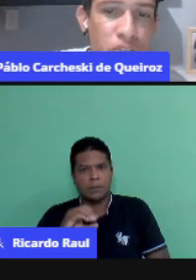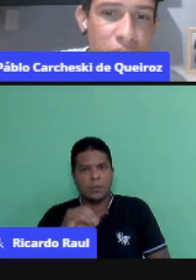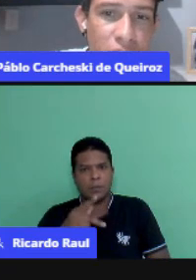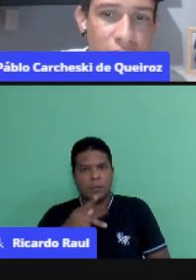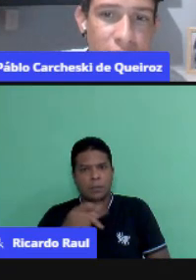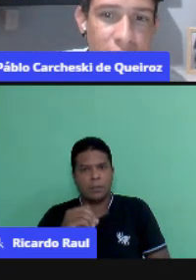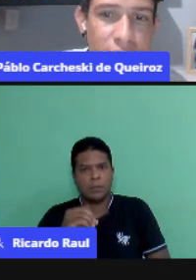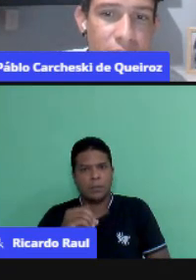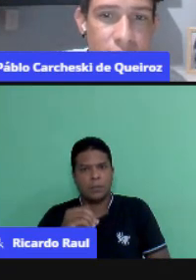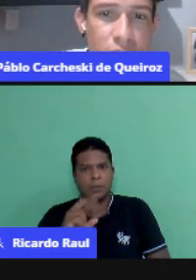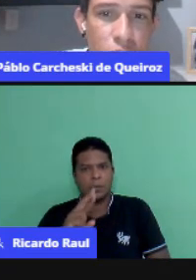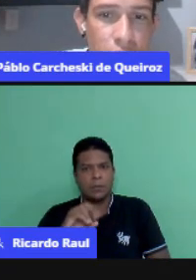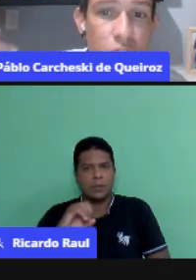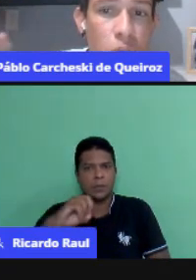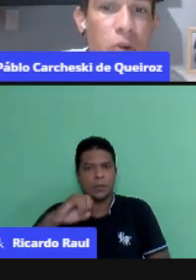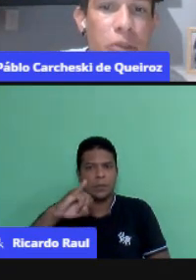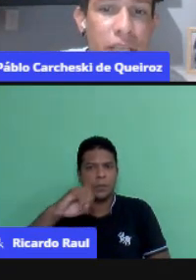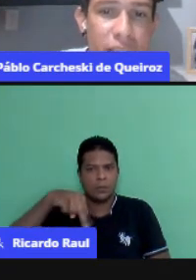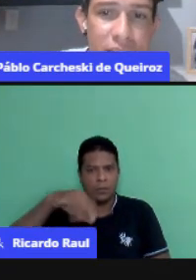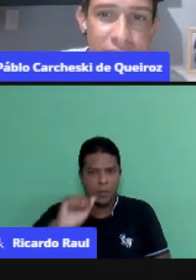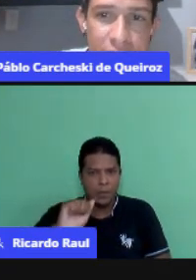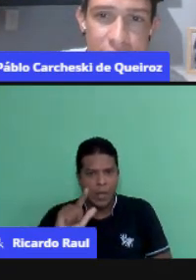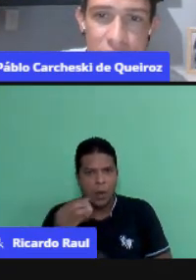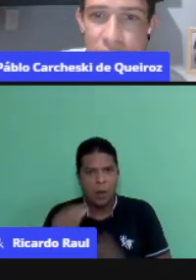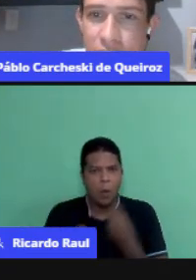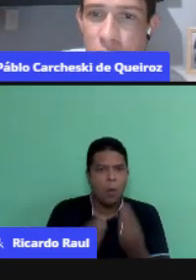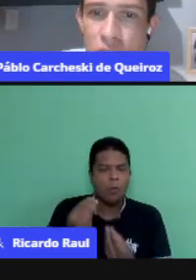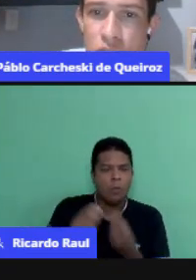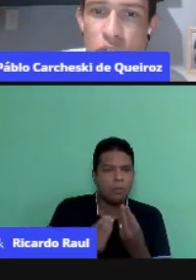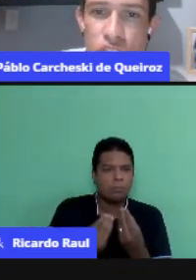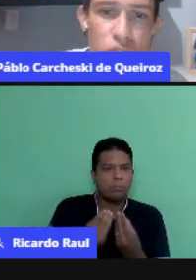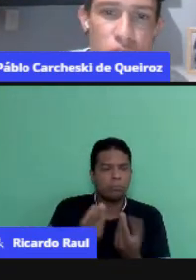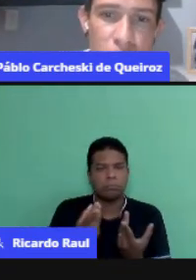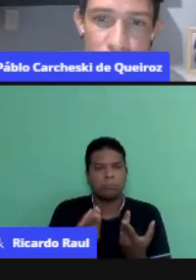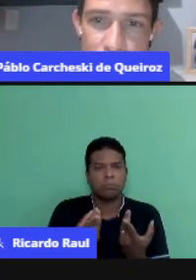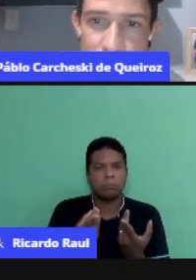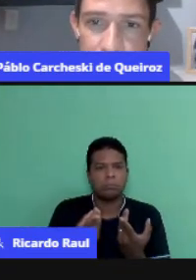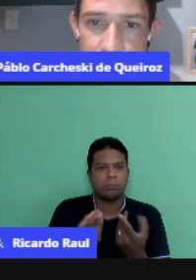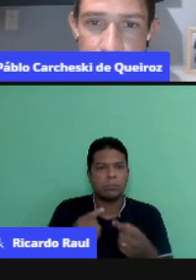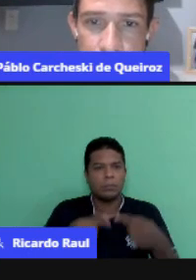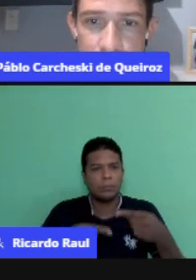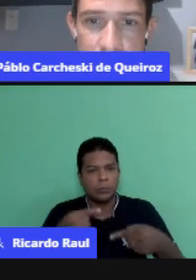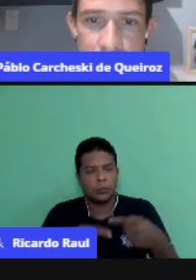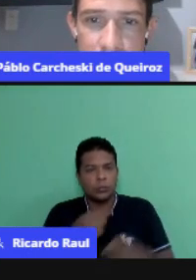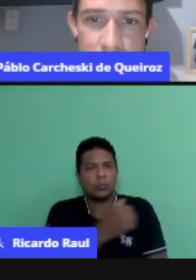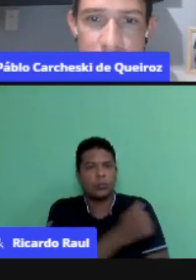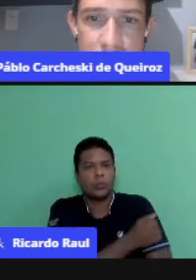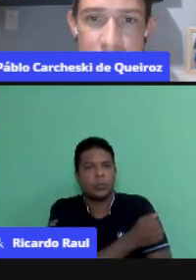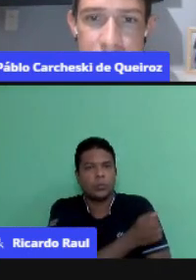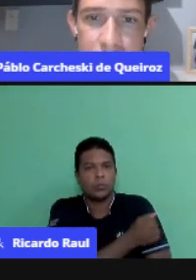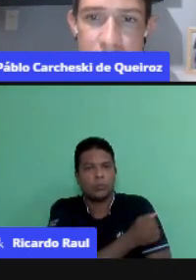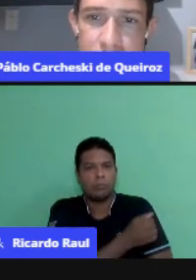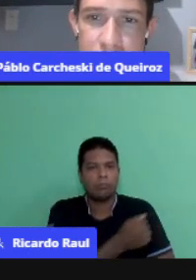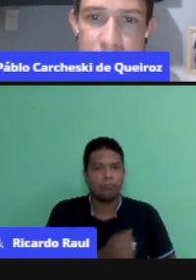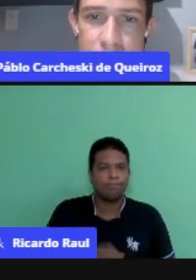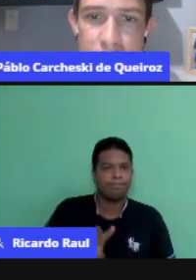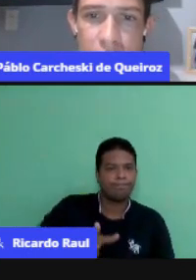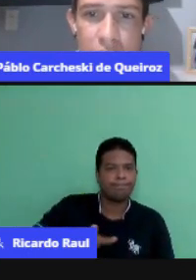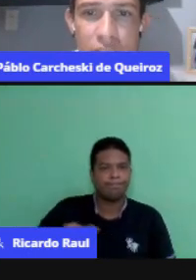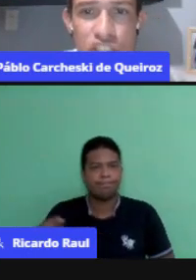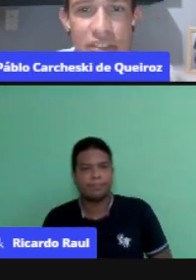ou não proporcional, né? Como que eu poderia analisar aquilo ali, né? E como discutir isso com os alunos, né? Porque,